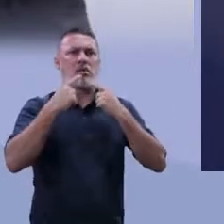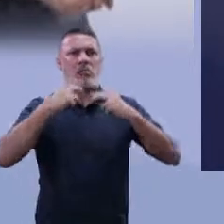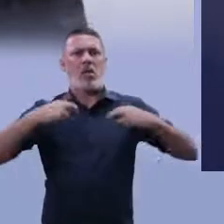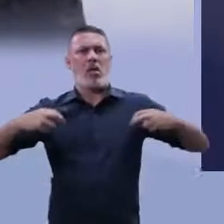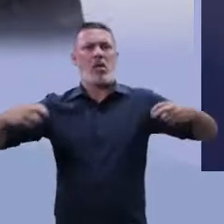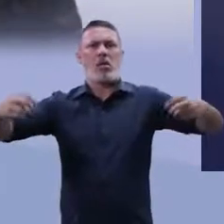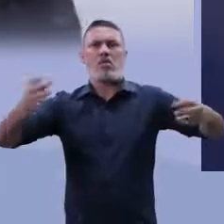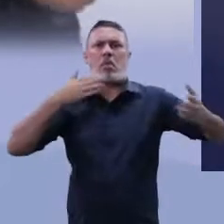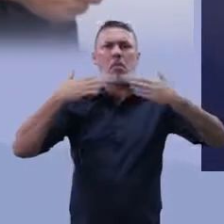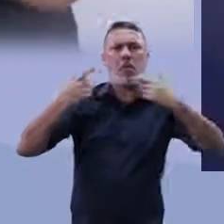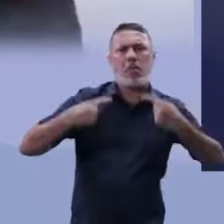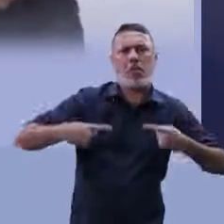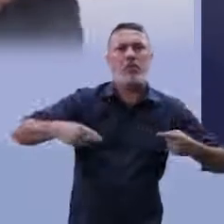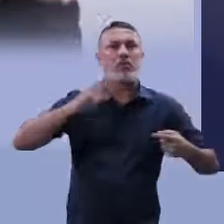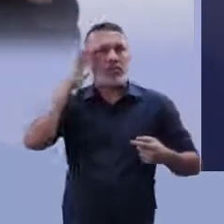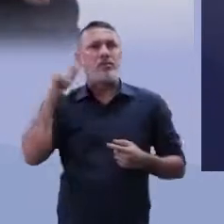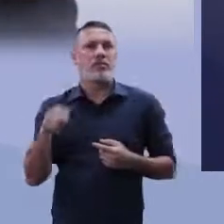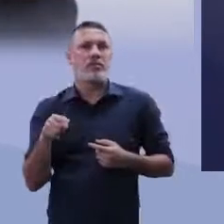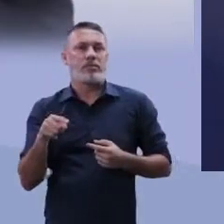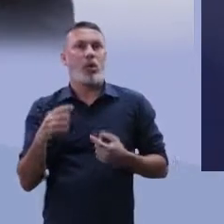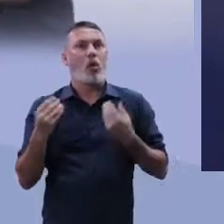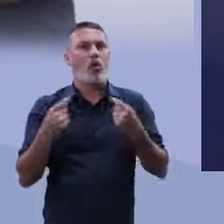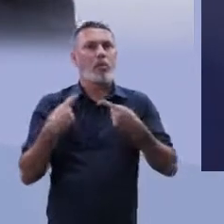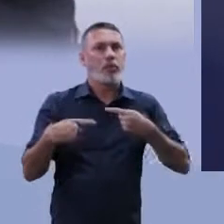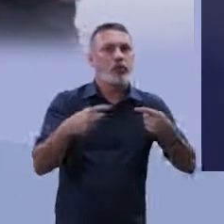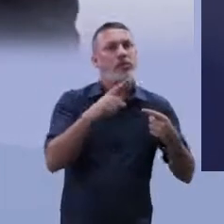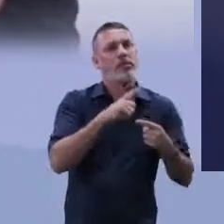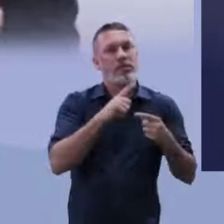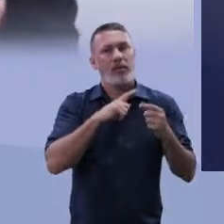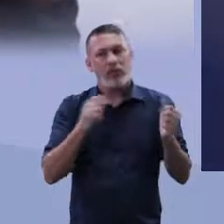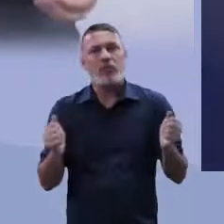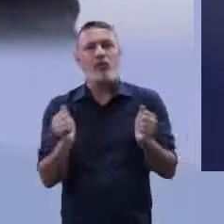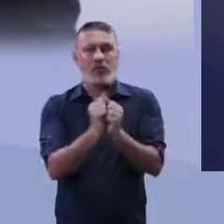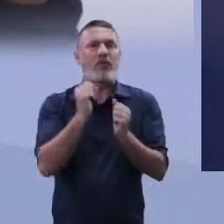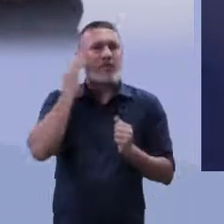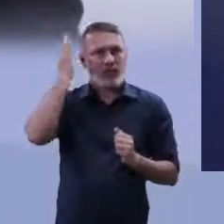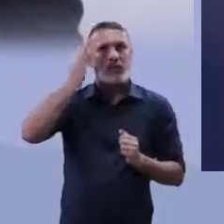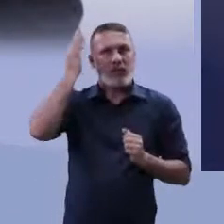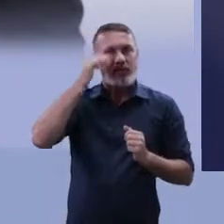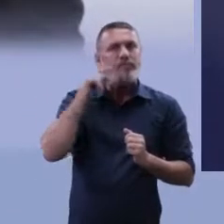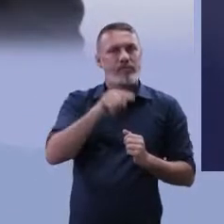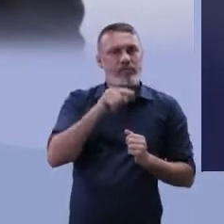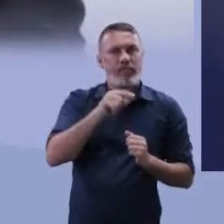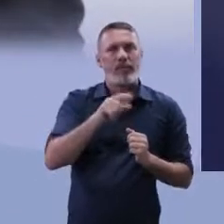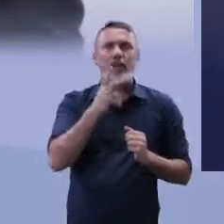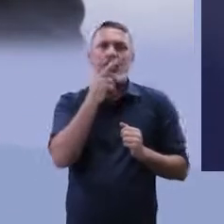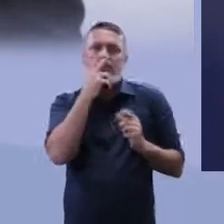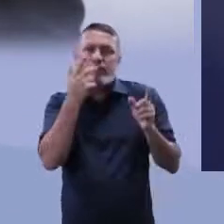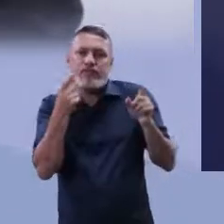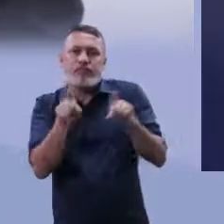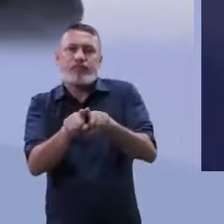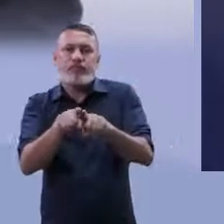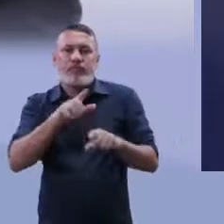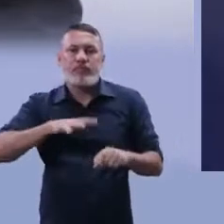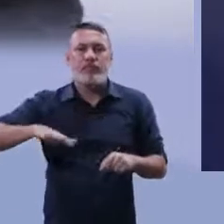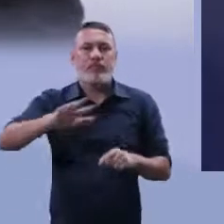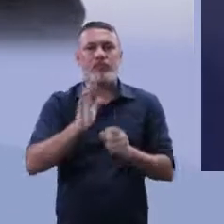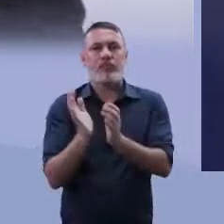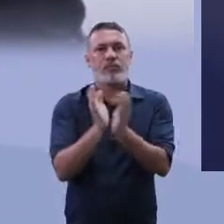na ágora, nas praças. Então a política ela nasce junto com a filosofia, elas são